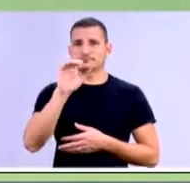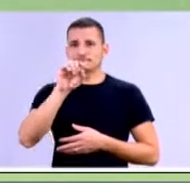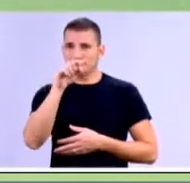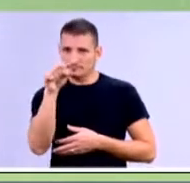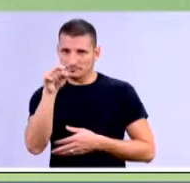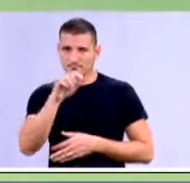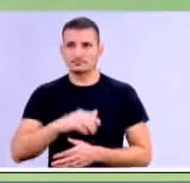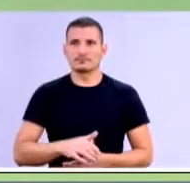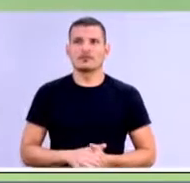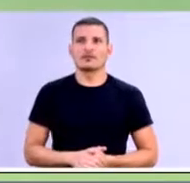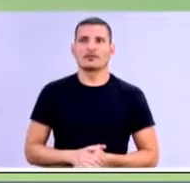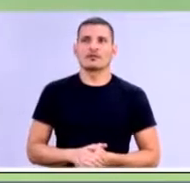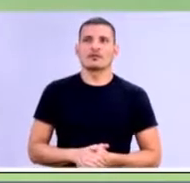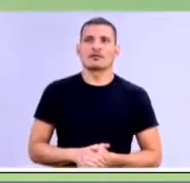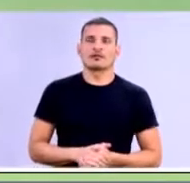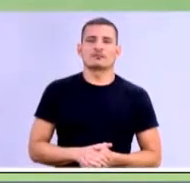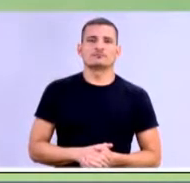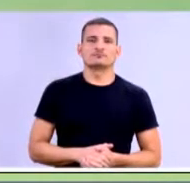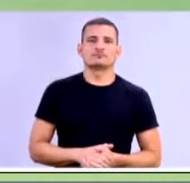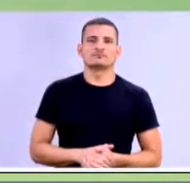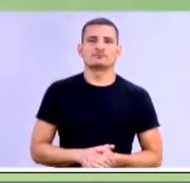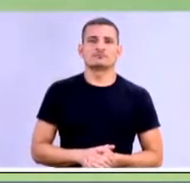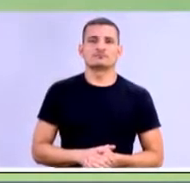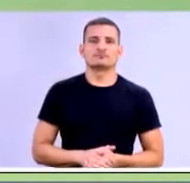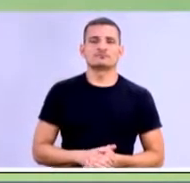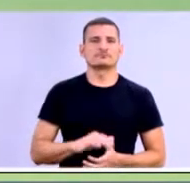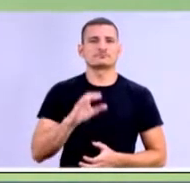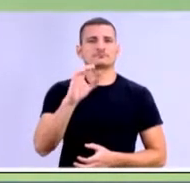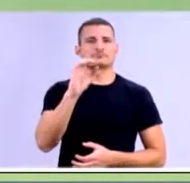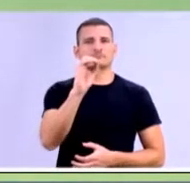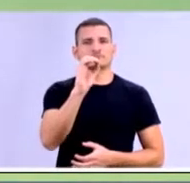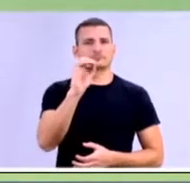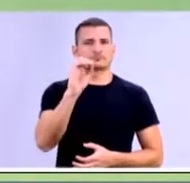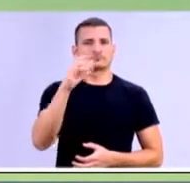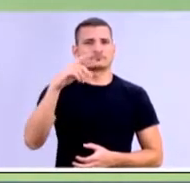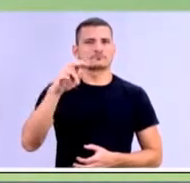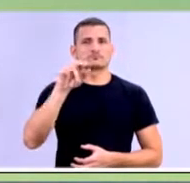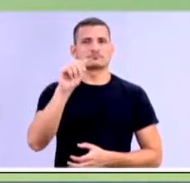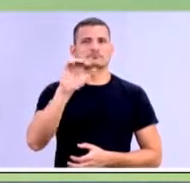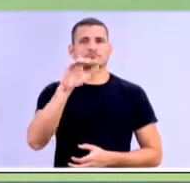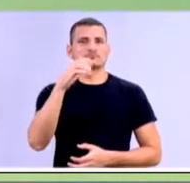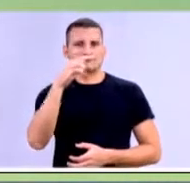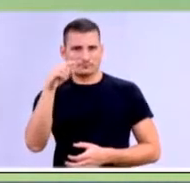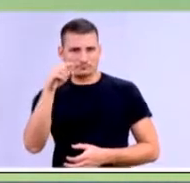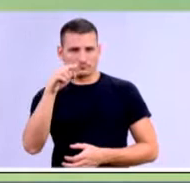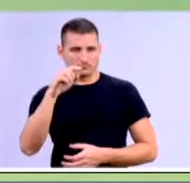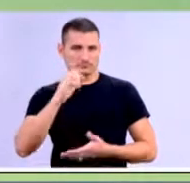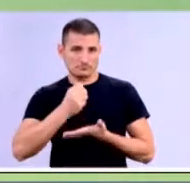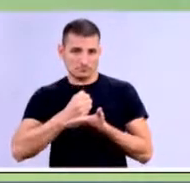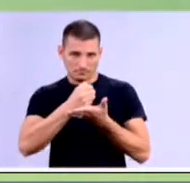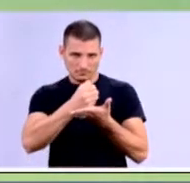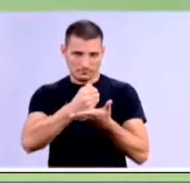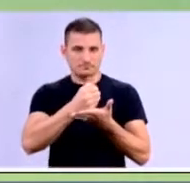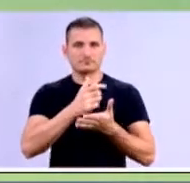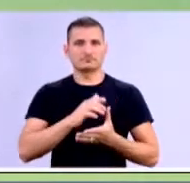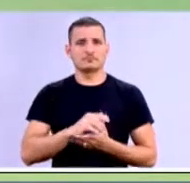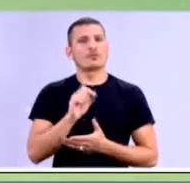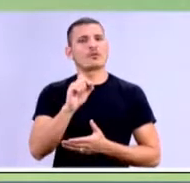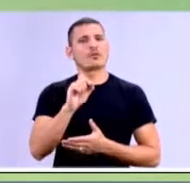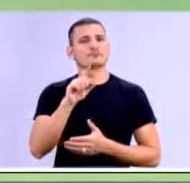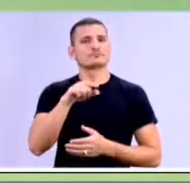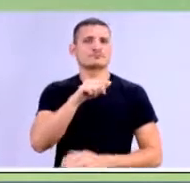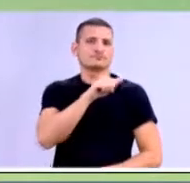do princípio da cooperação, estamos nos referindo a estudantes que